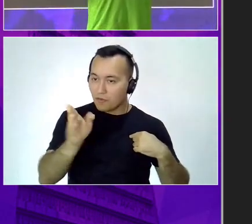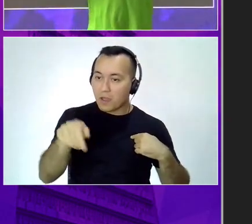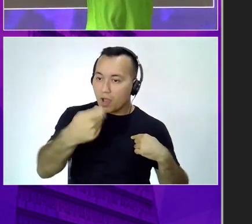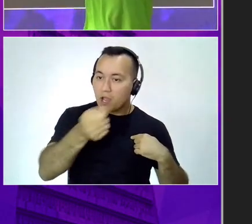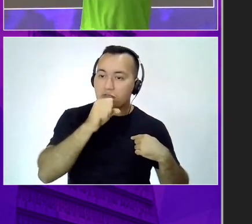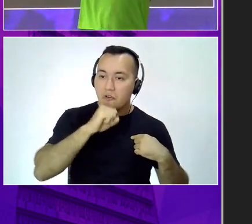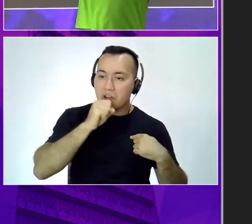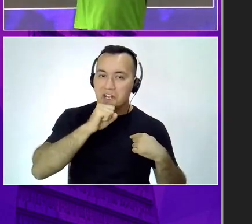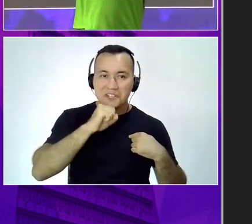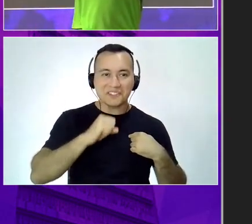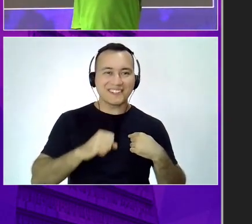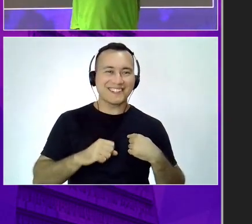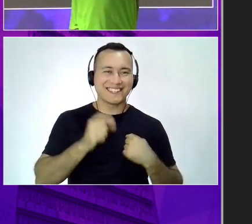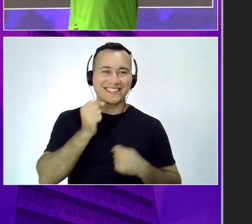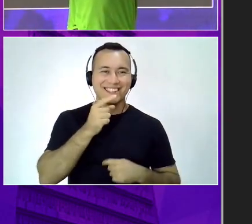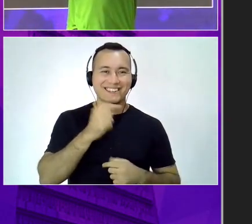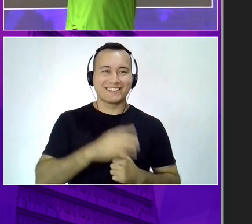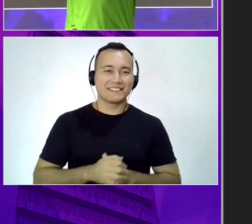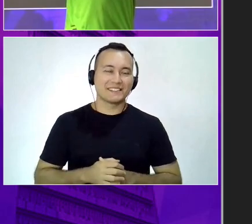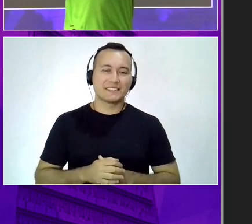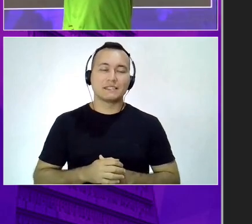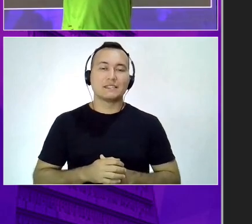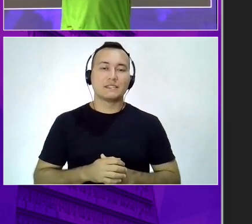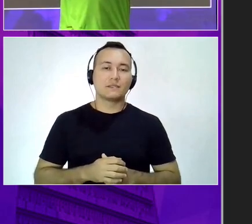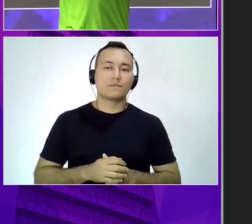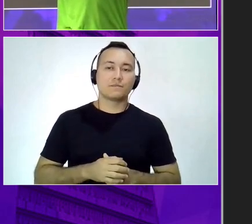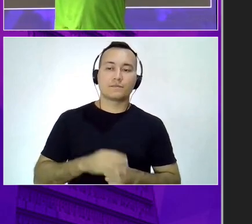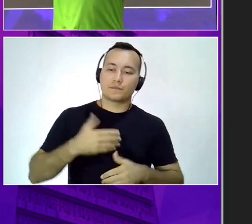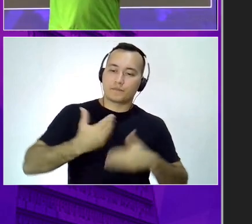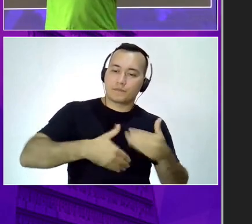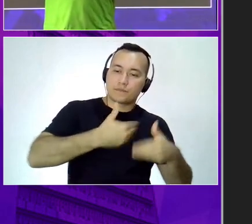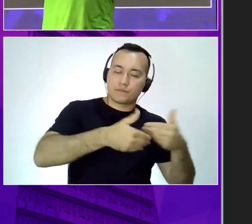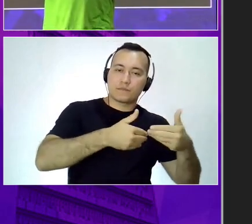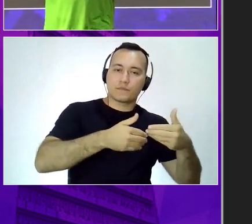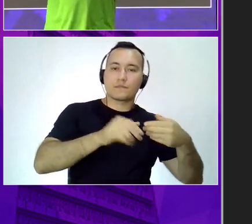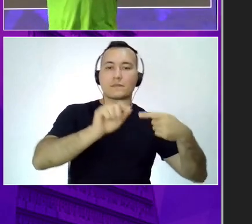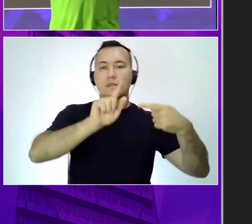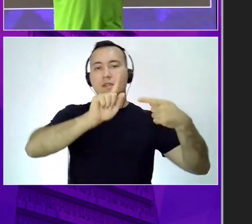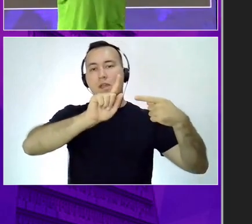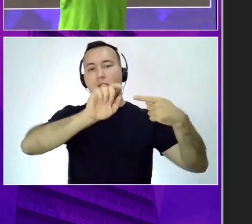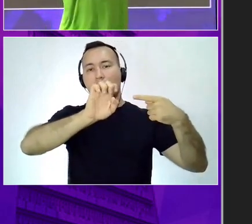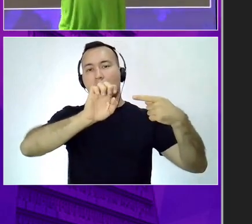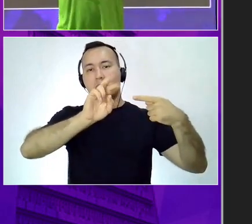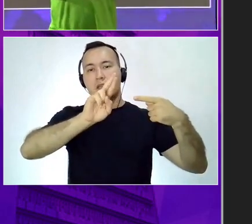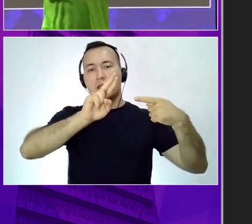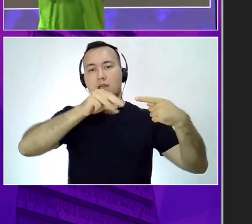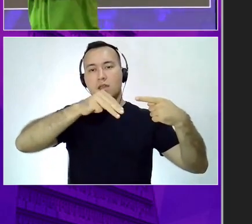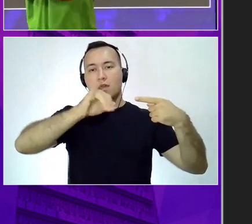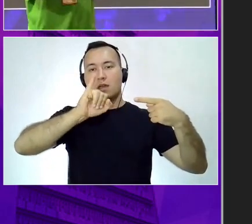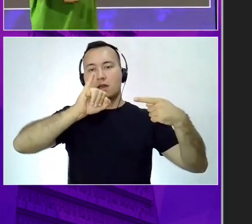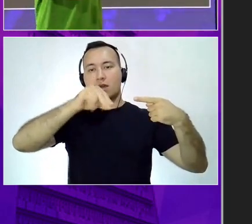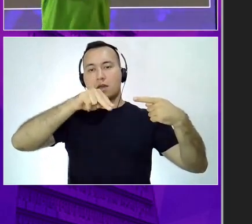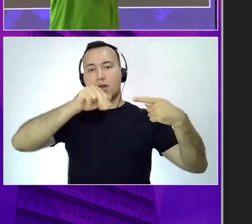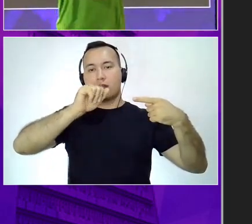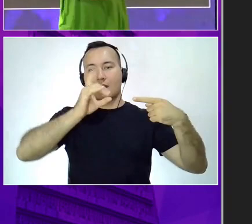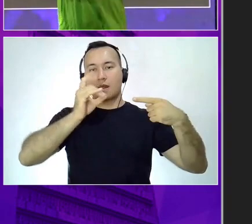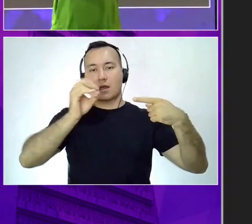Germinadora, 2010 a 2016, alguém? Startups? Né? A Germinadora foi a primeira,